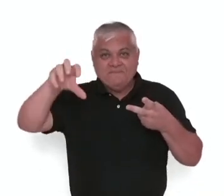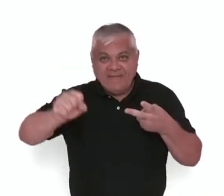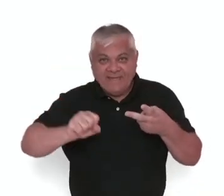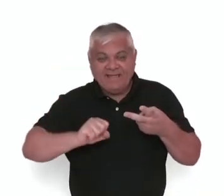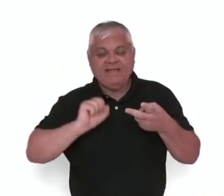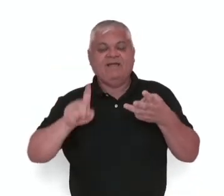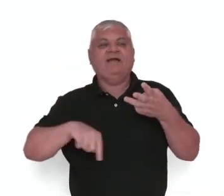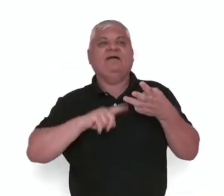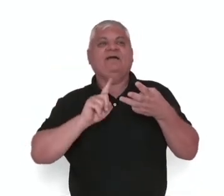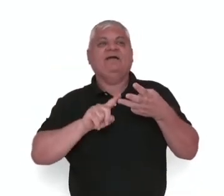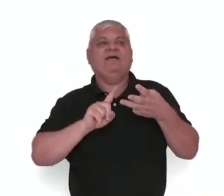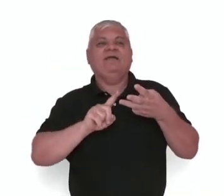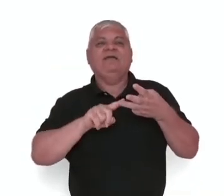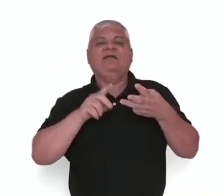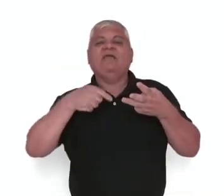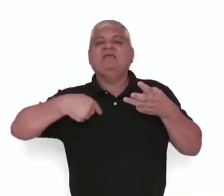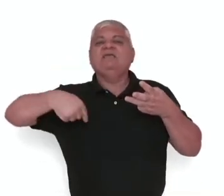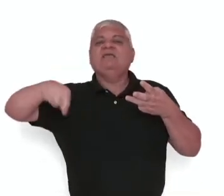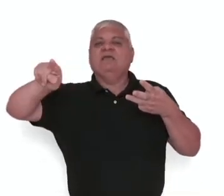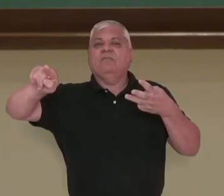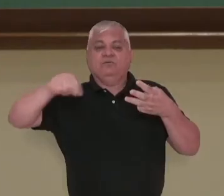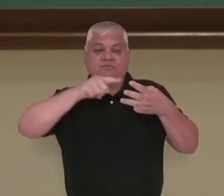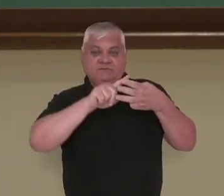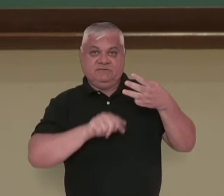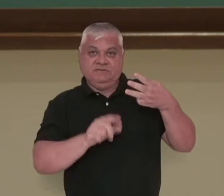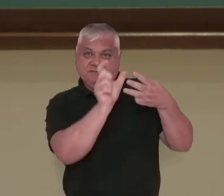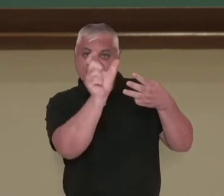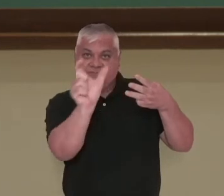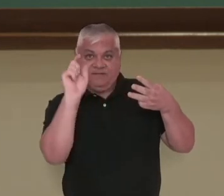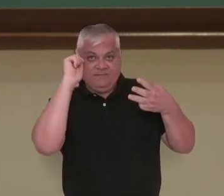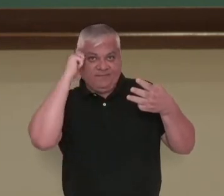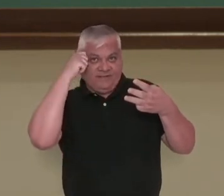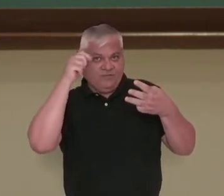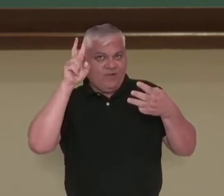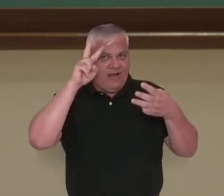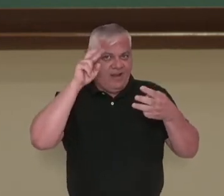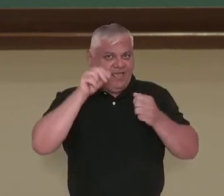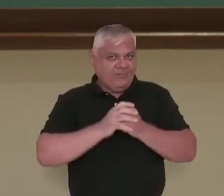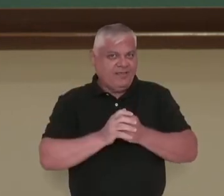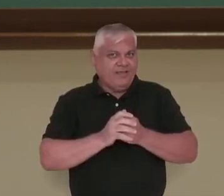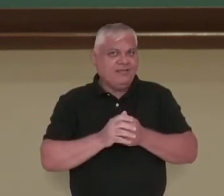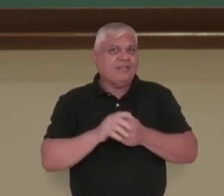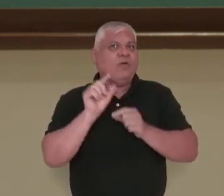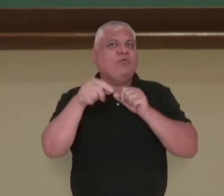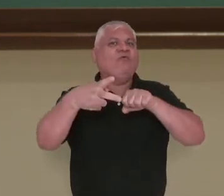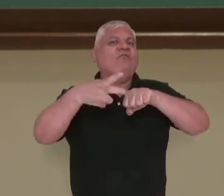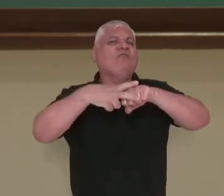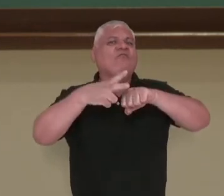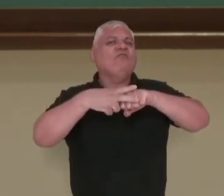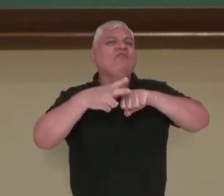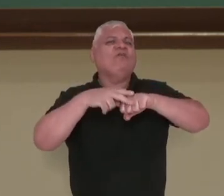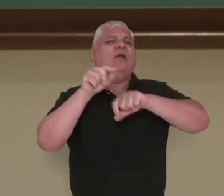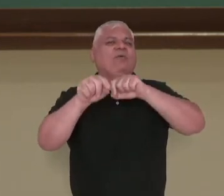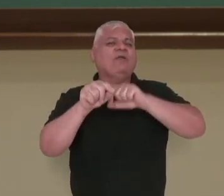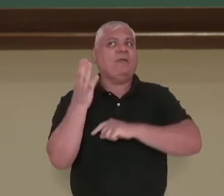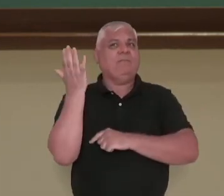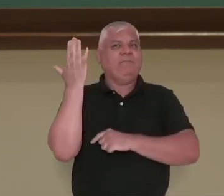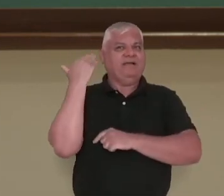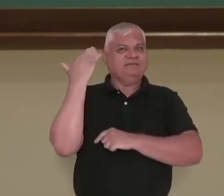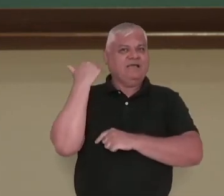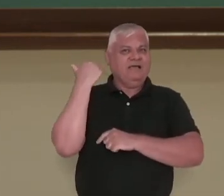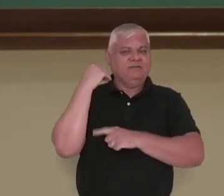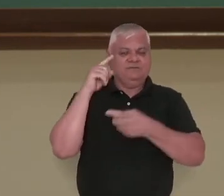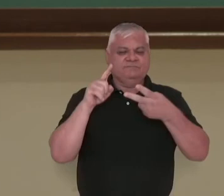lembro, pegávamos e íamos. E aí, vocês se lembram que pretérito é sinônimo de passado,